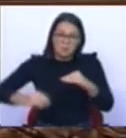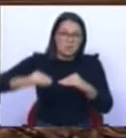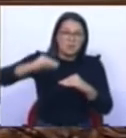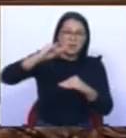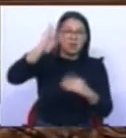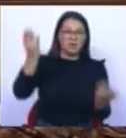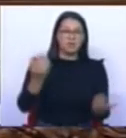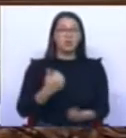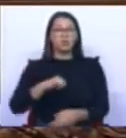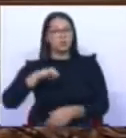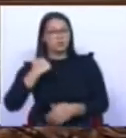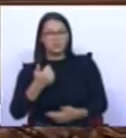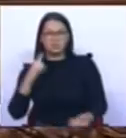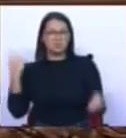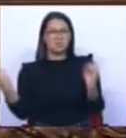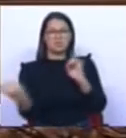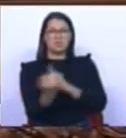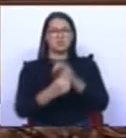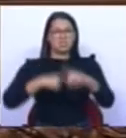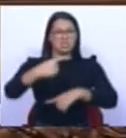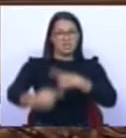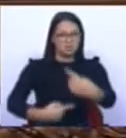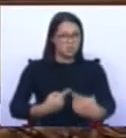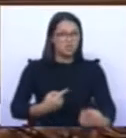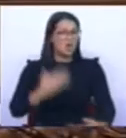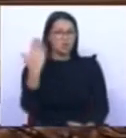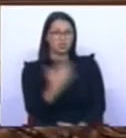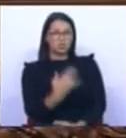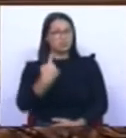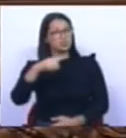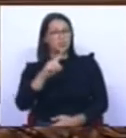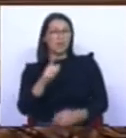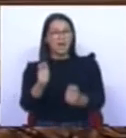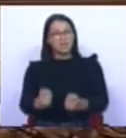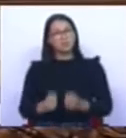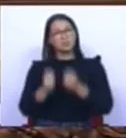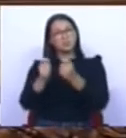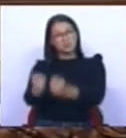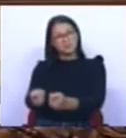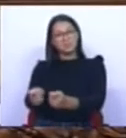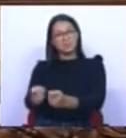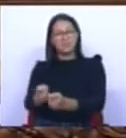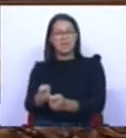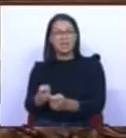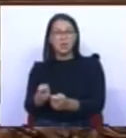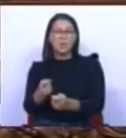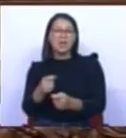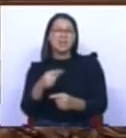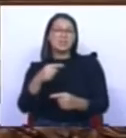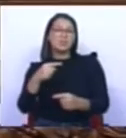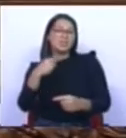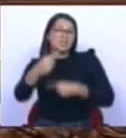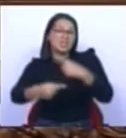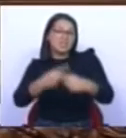ideia da contradição entre gerações. Não seria justo assacar responsabilidades indiscriminadamente a uma geração que